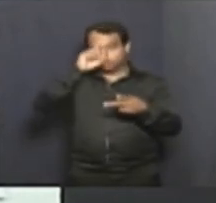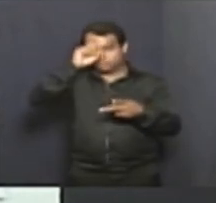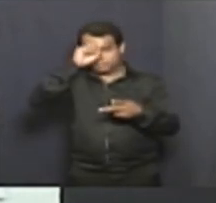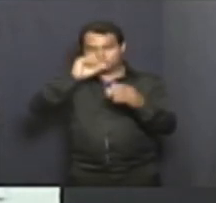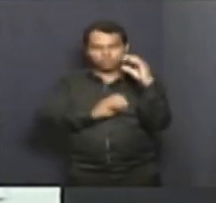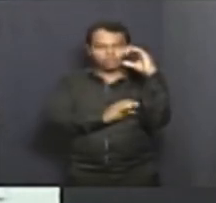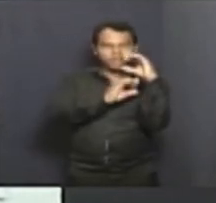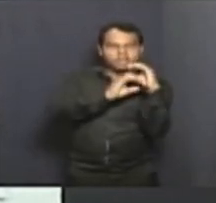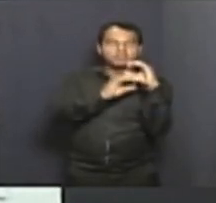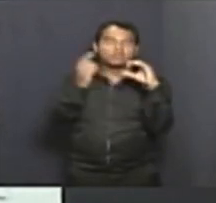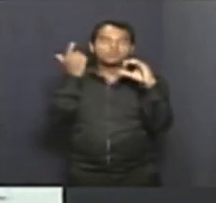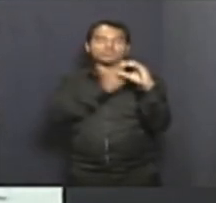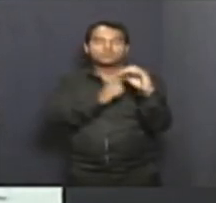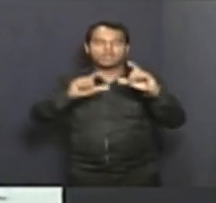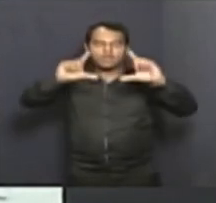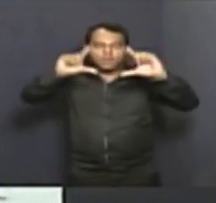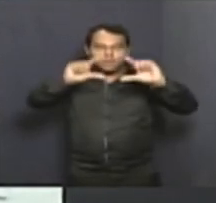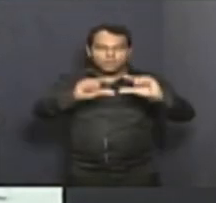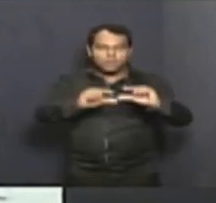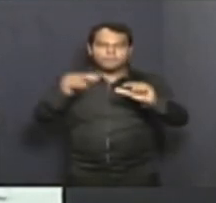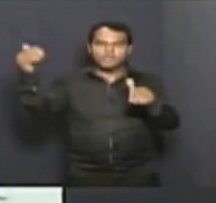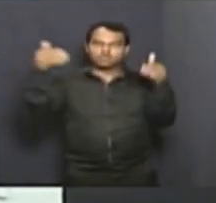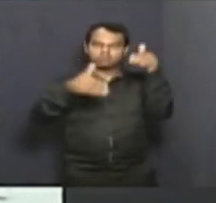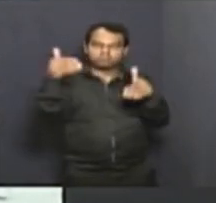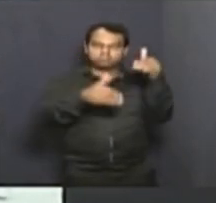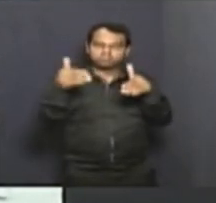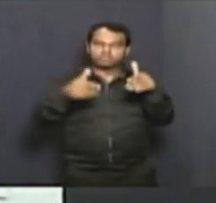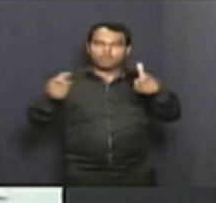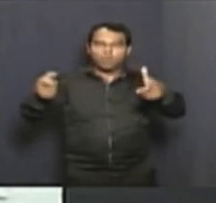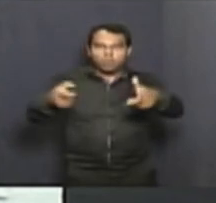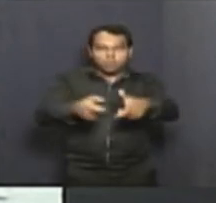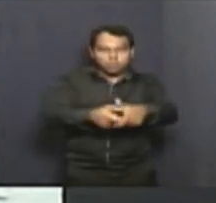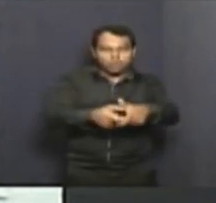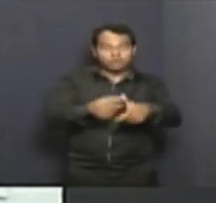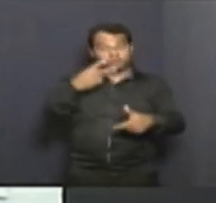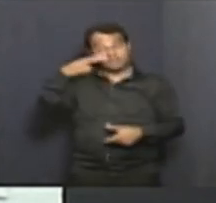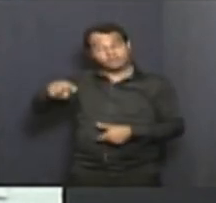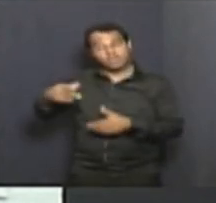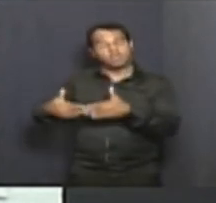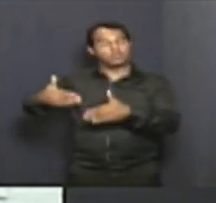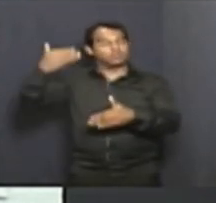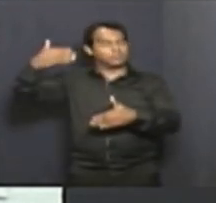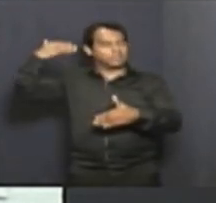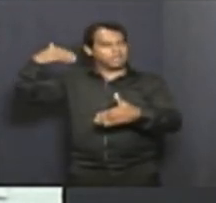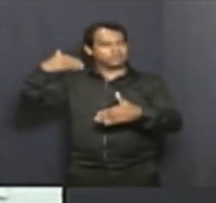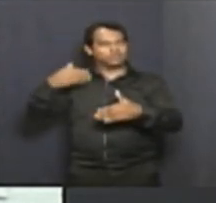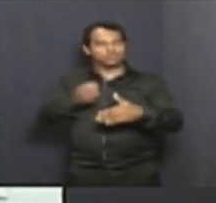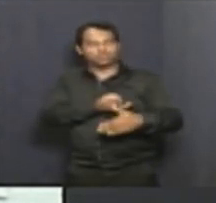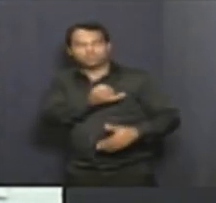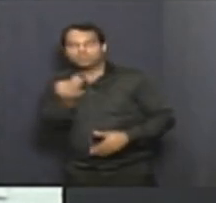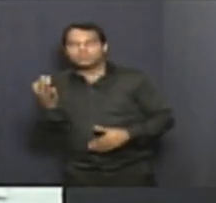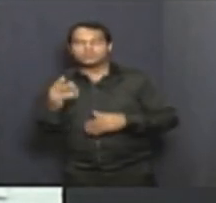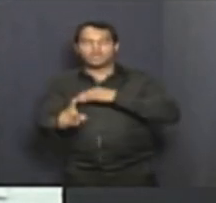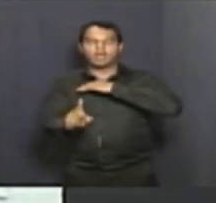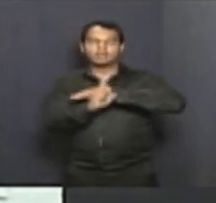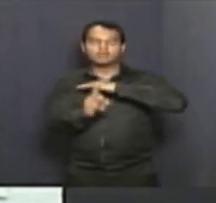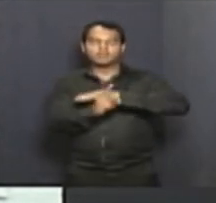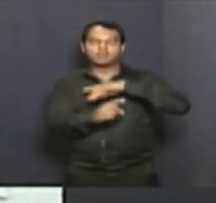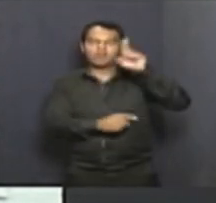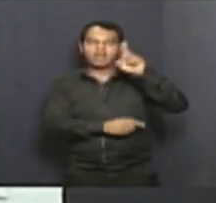a vinda de pacientes do interior para a capital se você olhar o número de atendimentos na santa casa